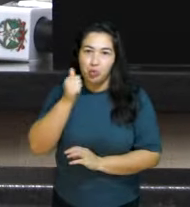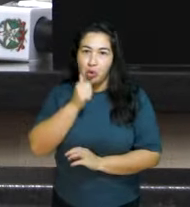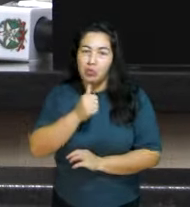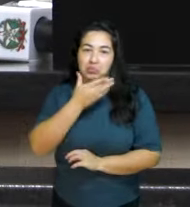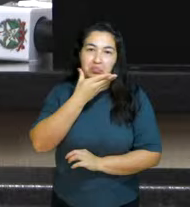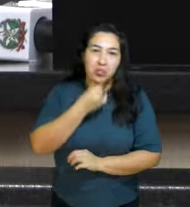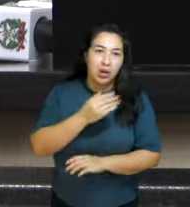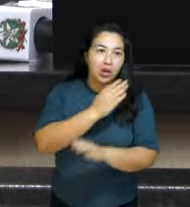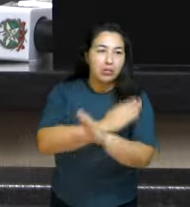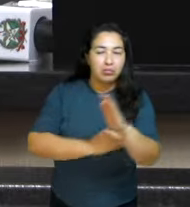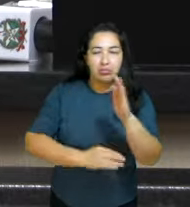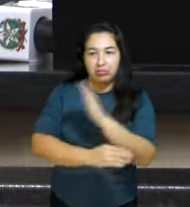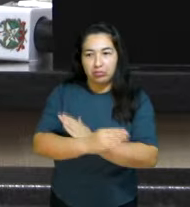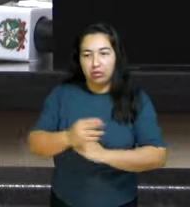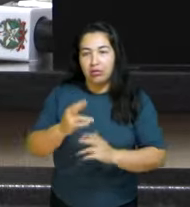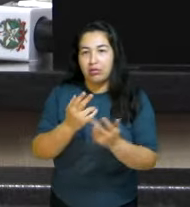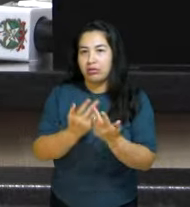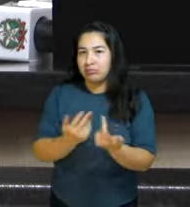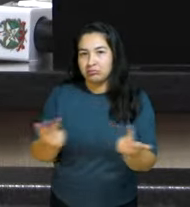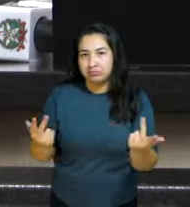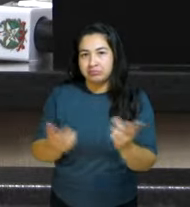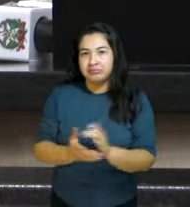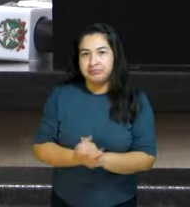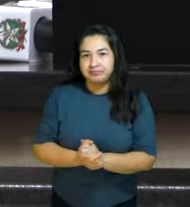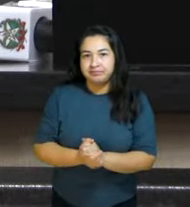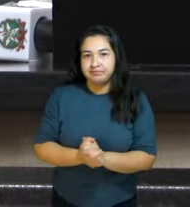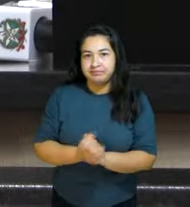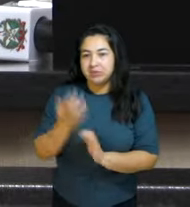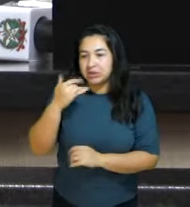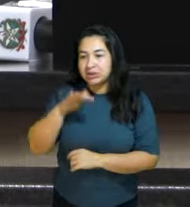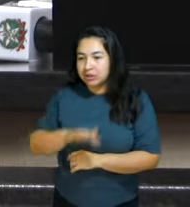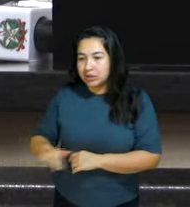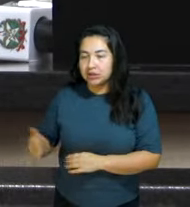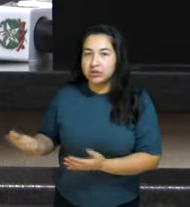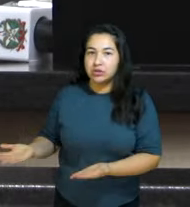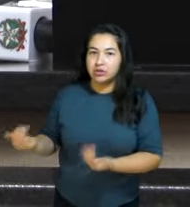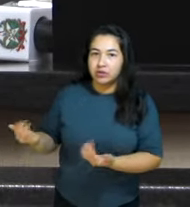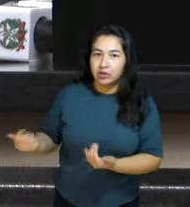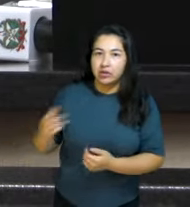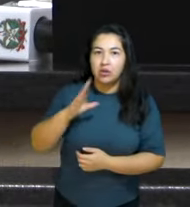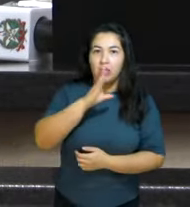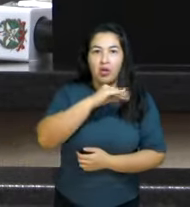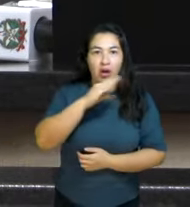para desporto, infantil,